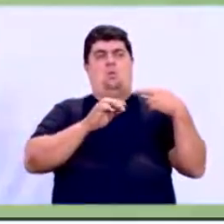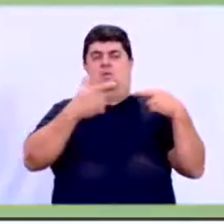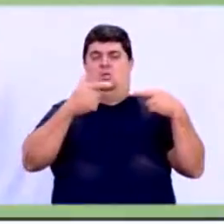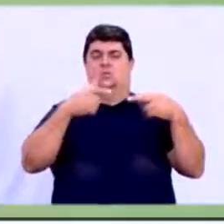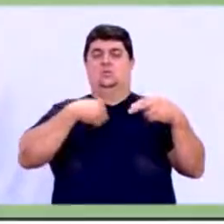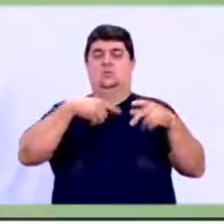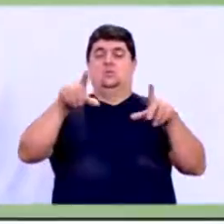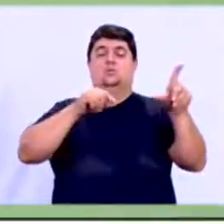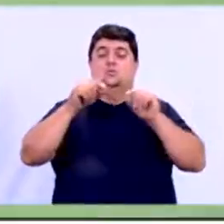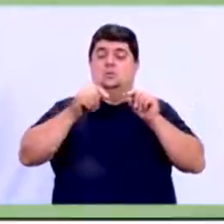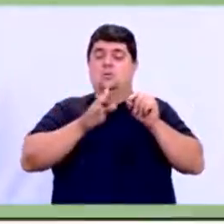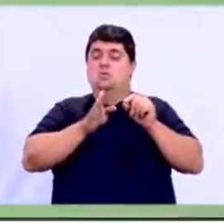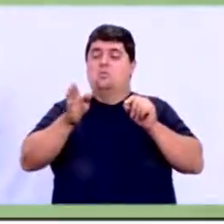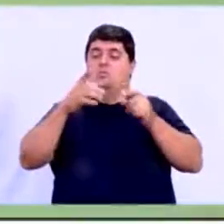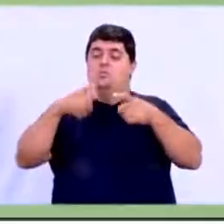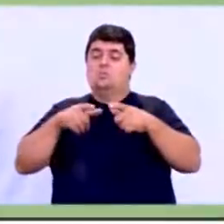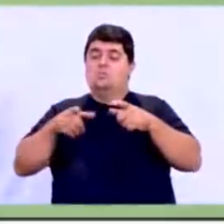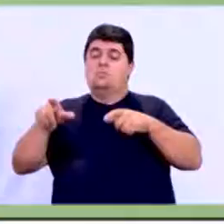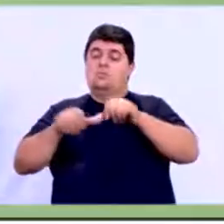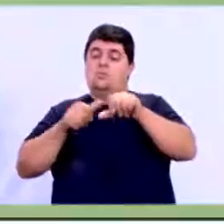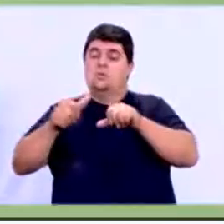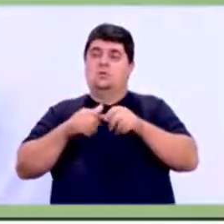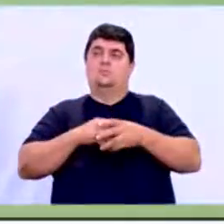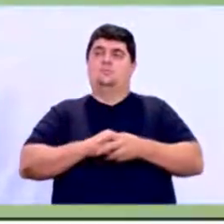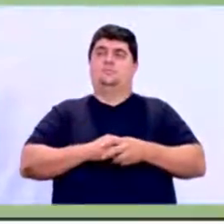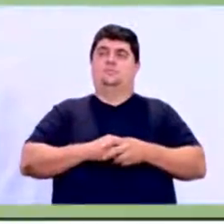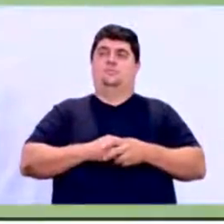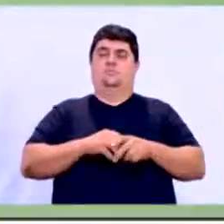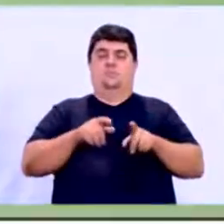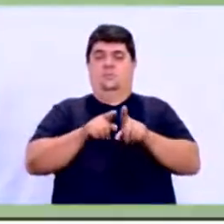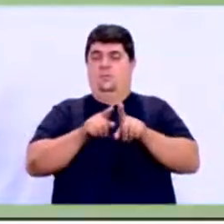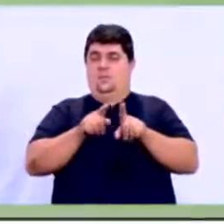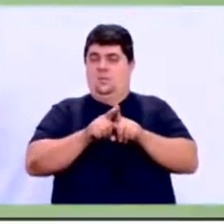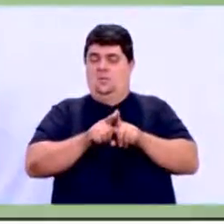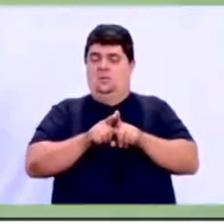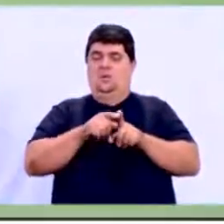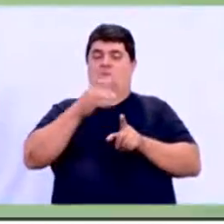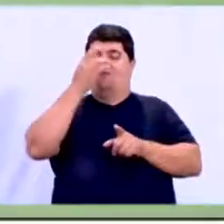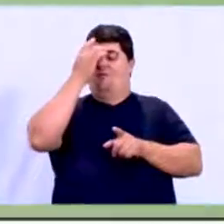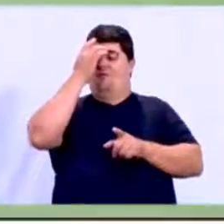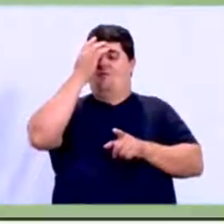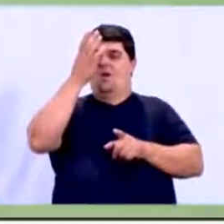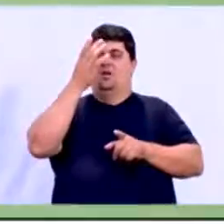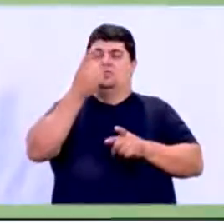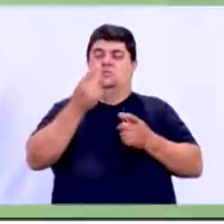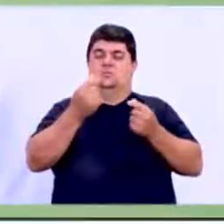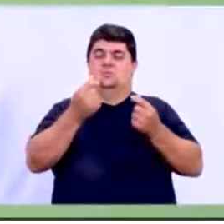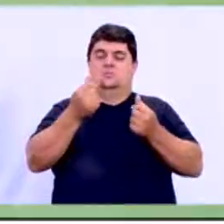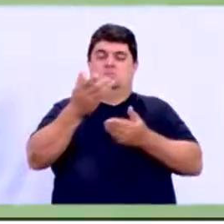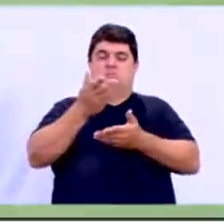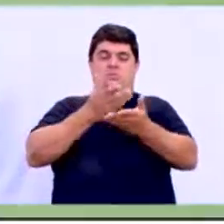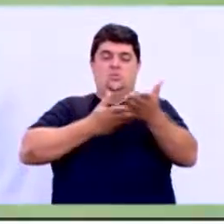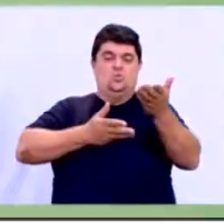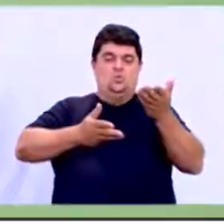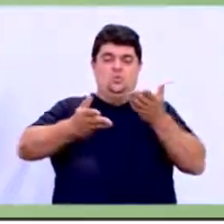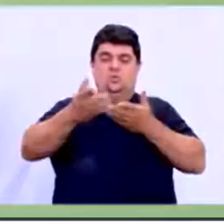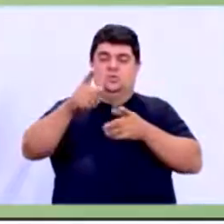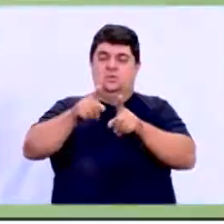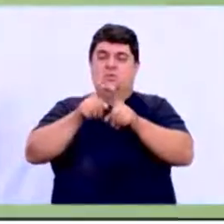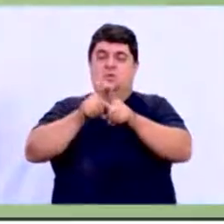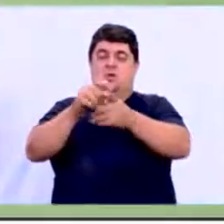também os meios. Facilidade de acesso e recursos financeiros e de apoio